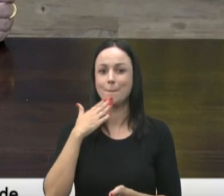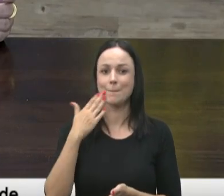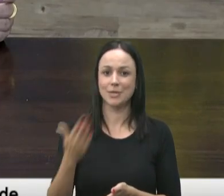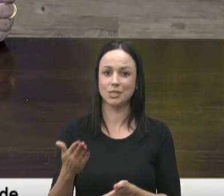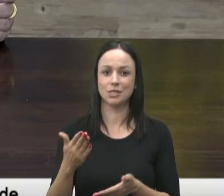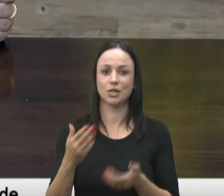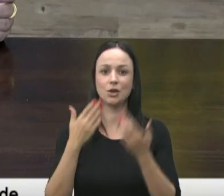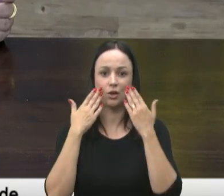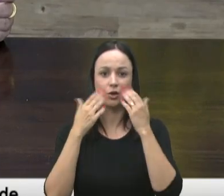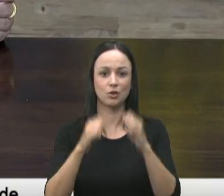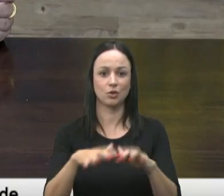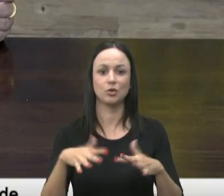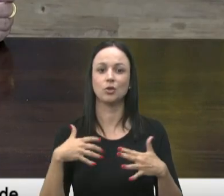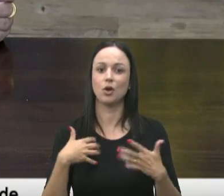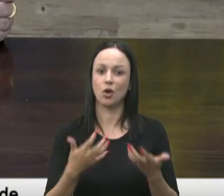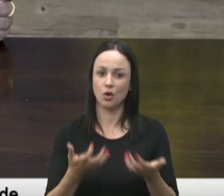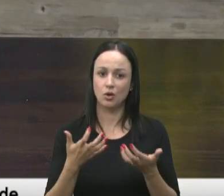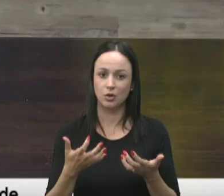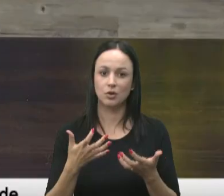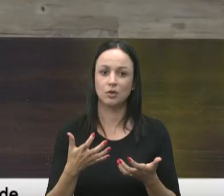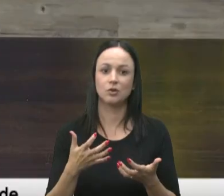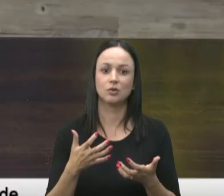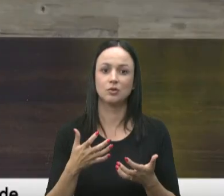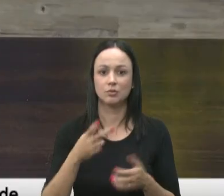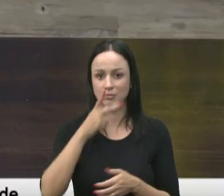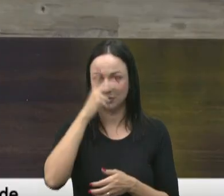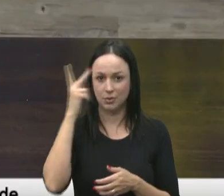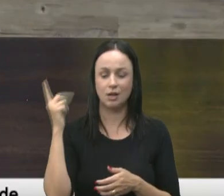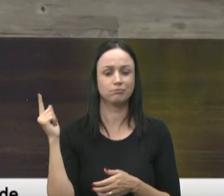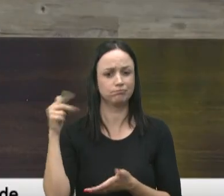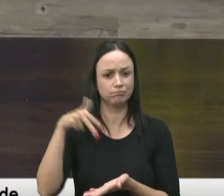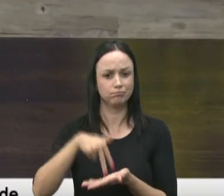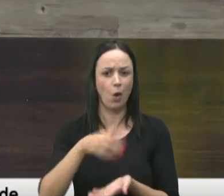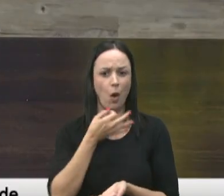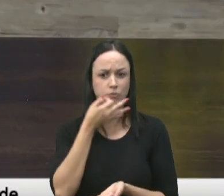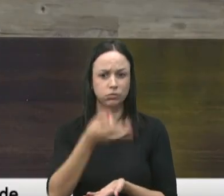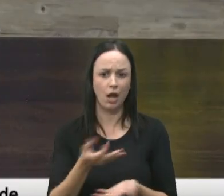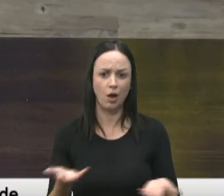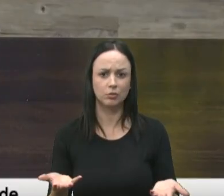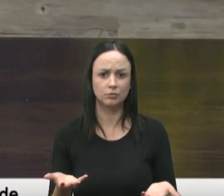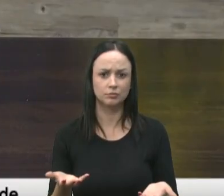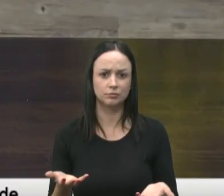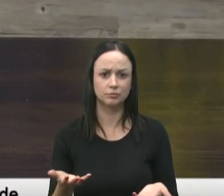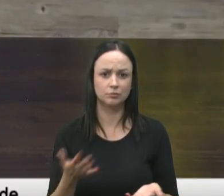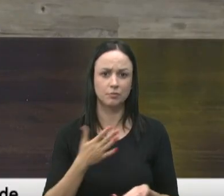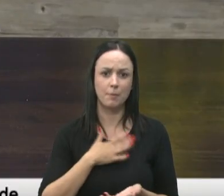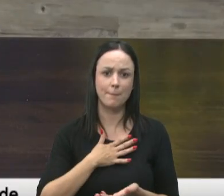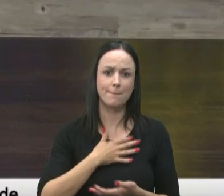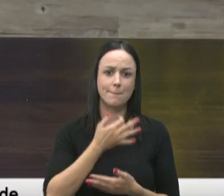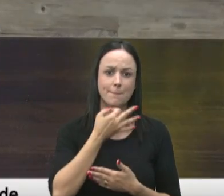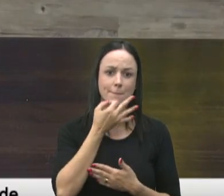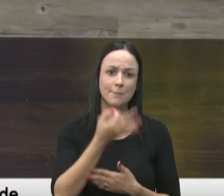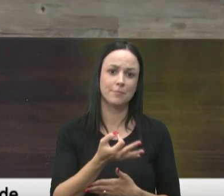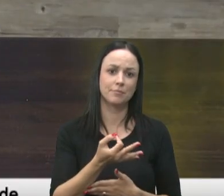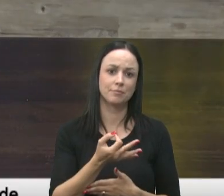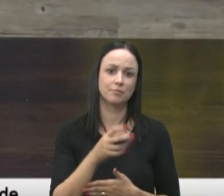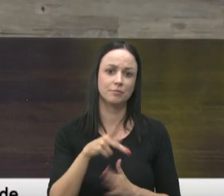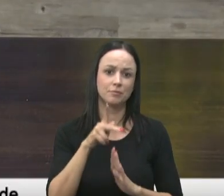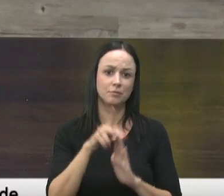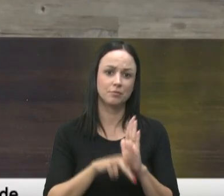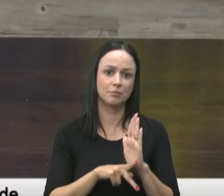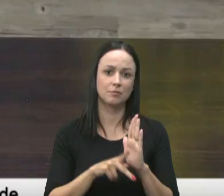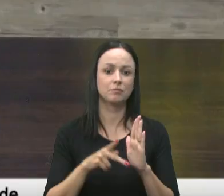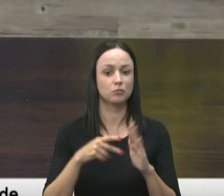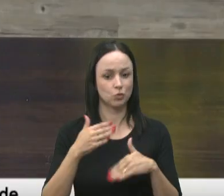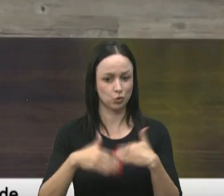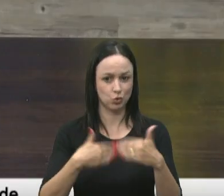audiência pública porque eu queria realmente que as pessoas se posicionassem. A minha opinião é que o projeto deveria